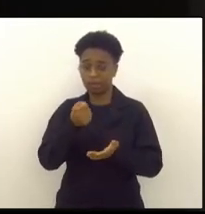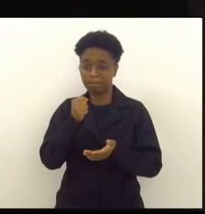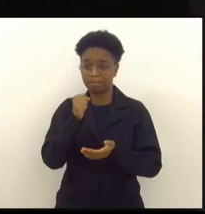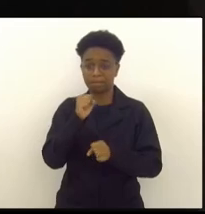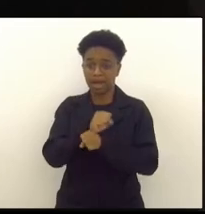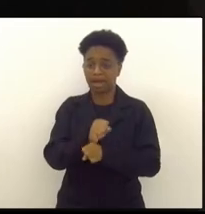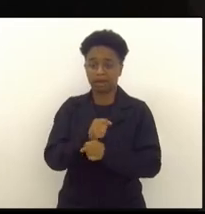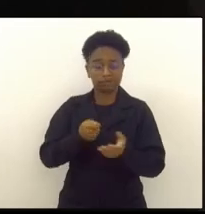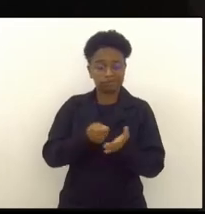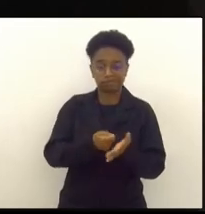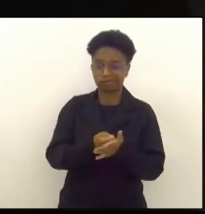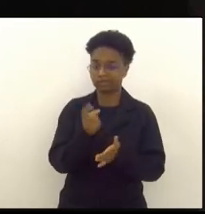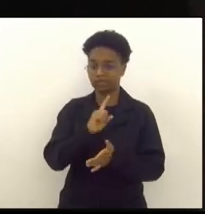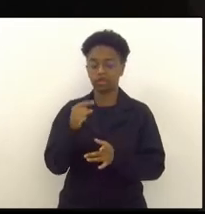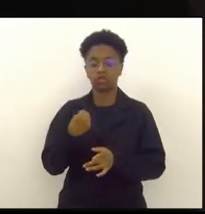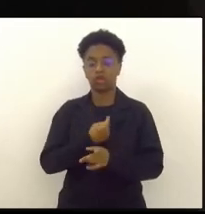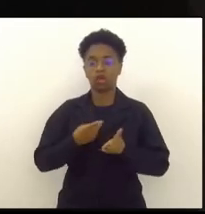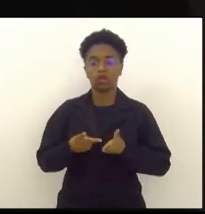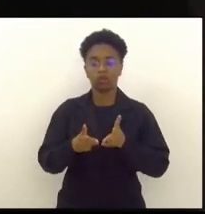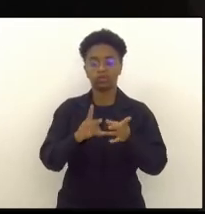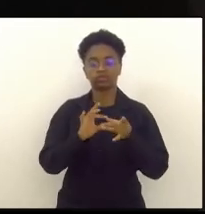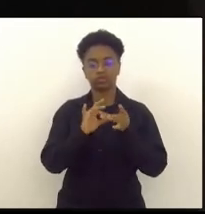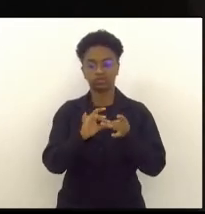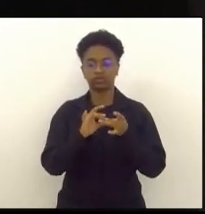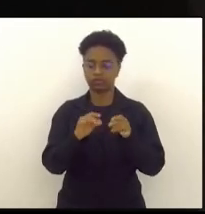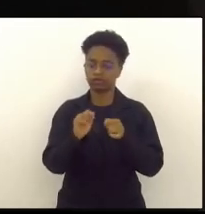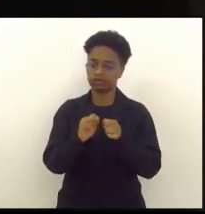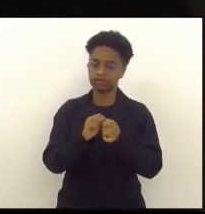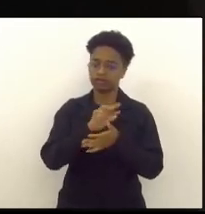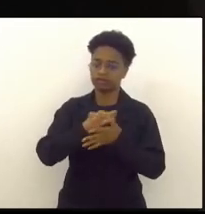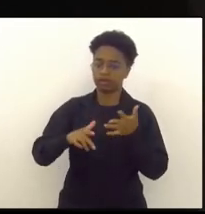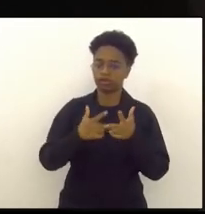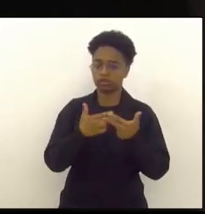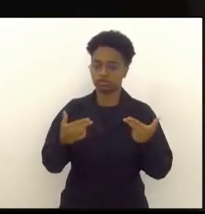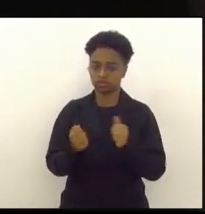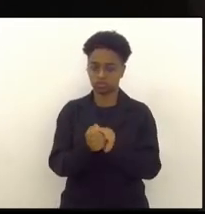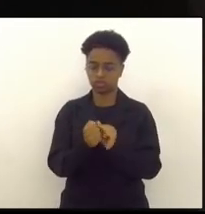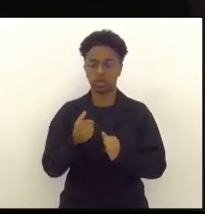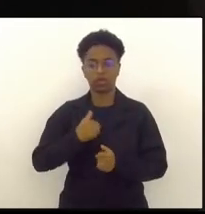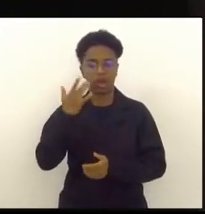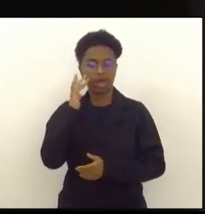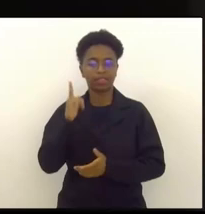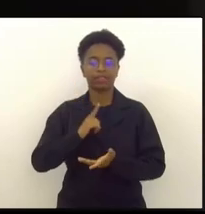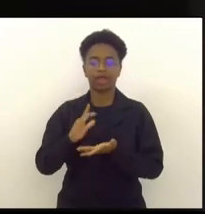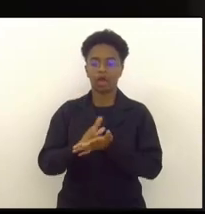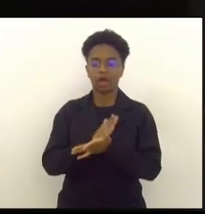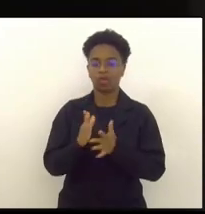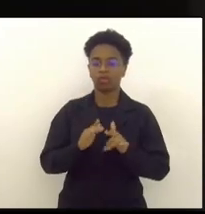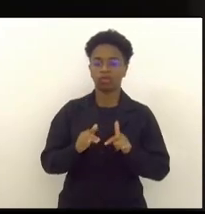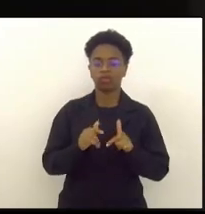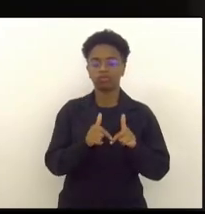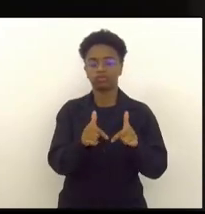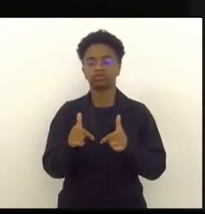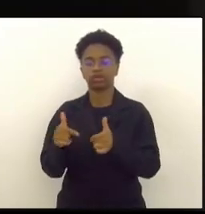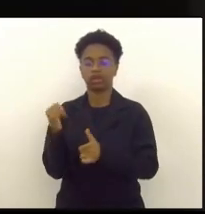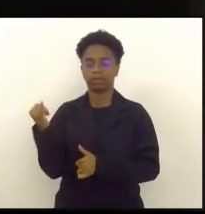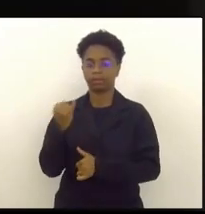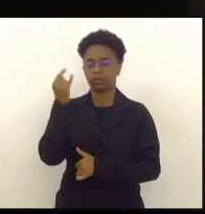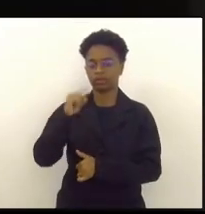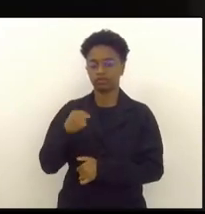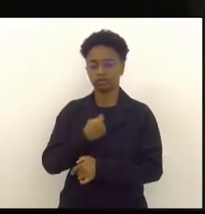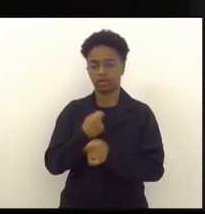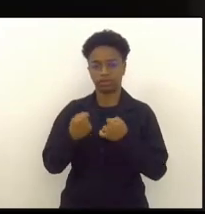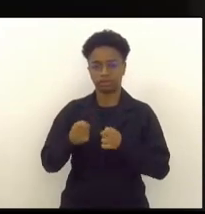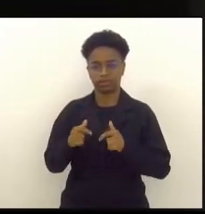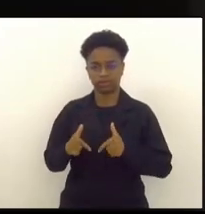em frente. E vamos aí fazer muitas coisas juntos. Acho que aqui a gente tem alguns desdobramentos muito importantes para a gente